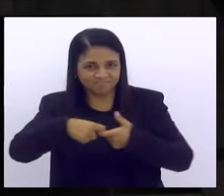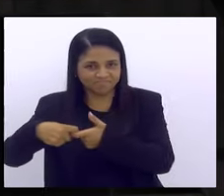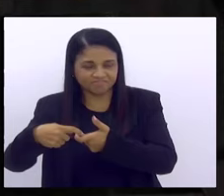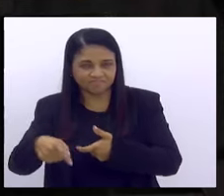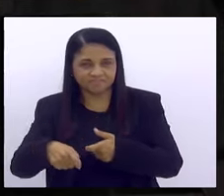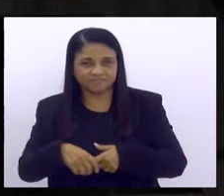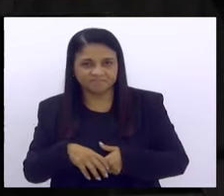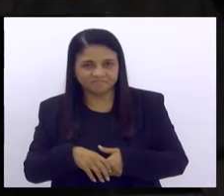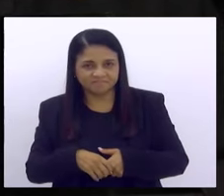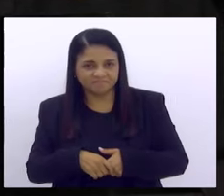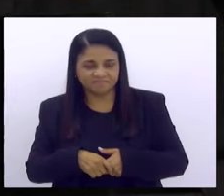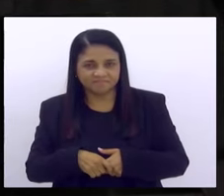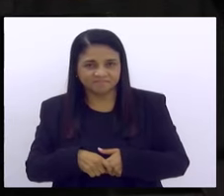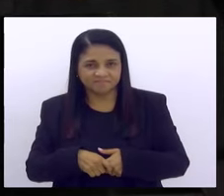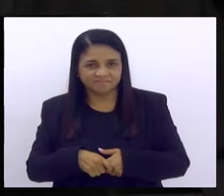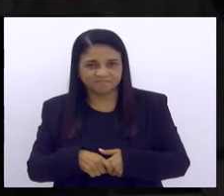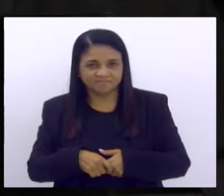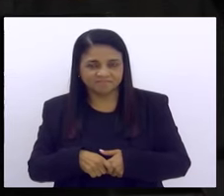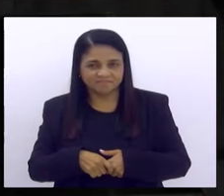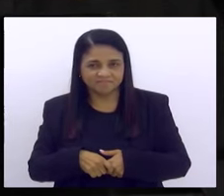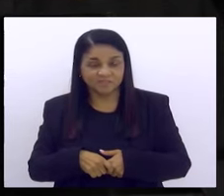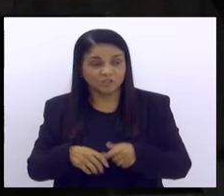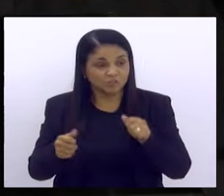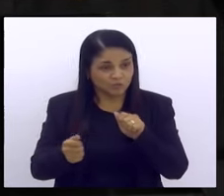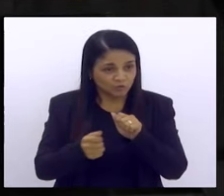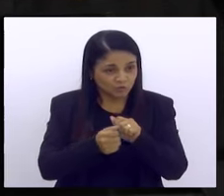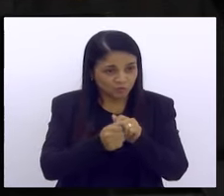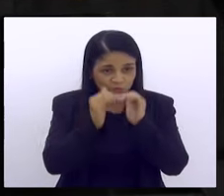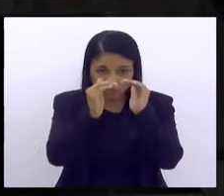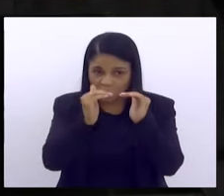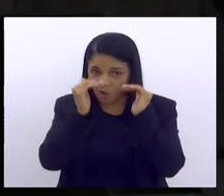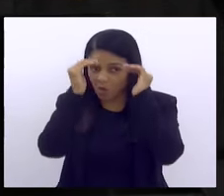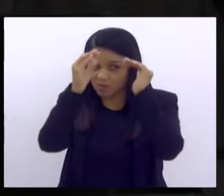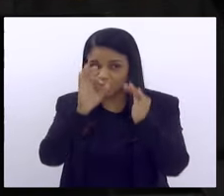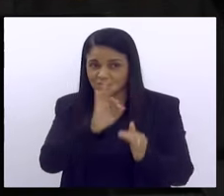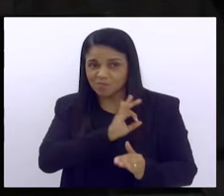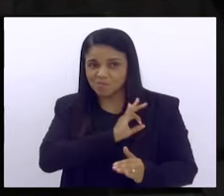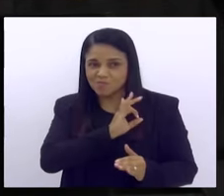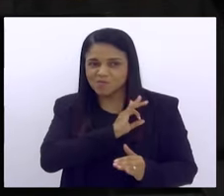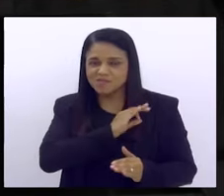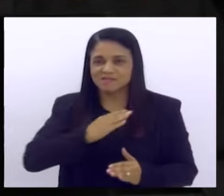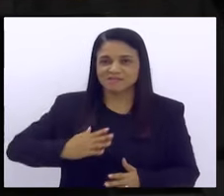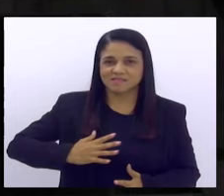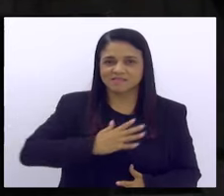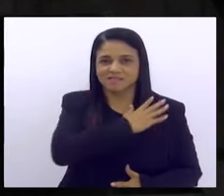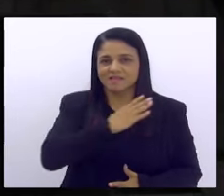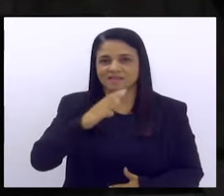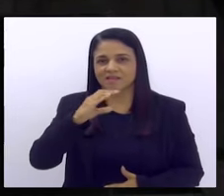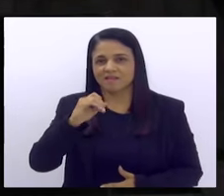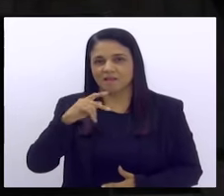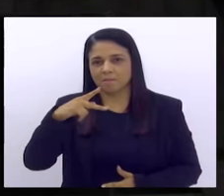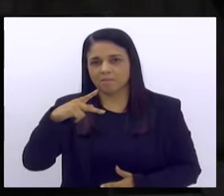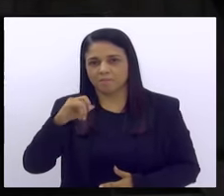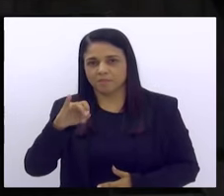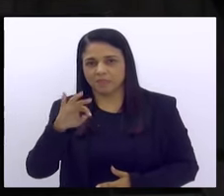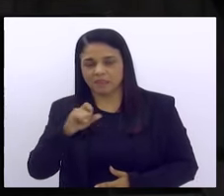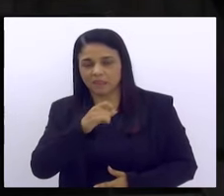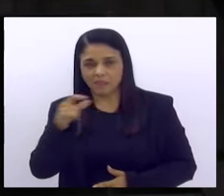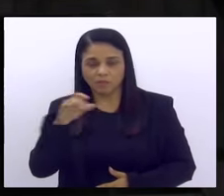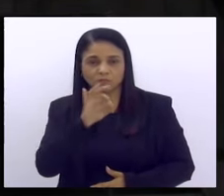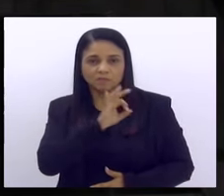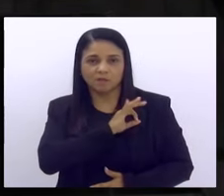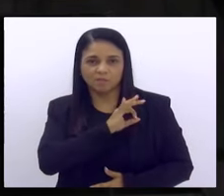Porque nós levantamos, junto com a autoridade policial, o capitão da Polícia Militar que estava lá no